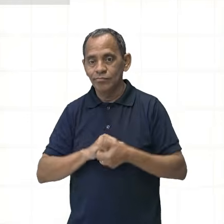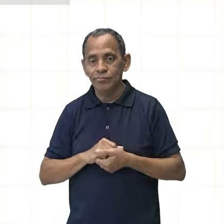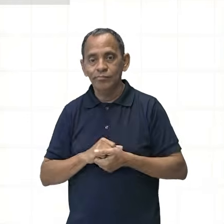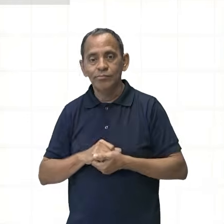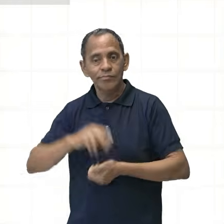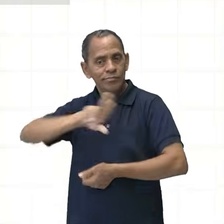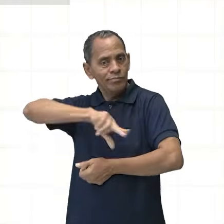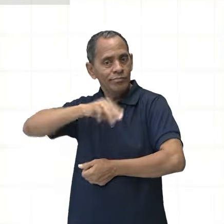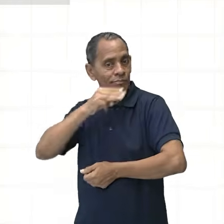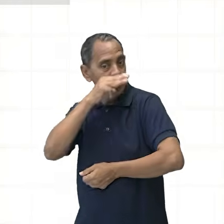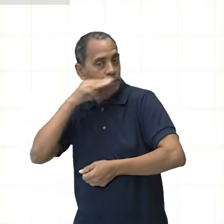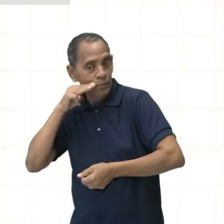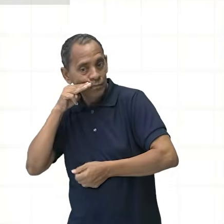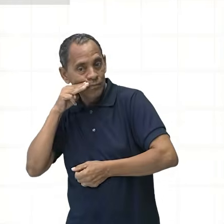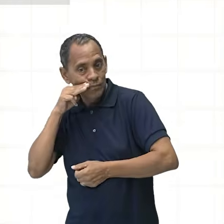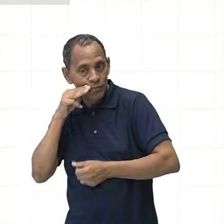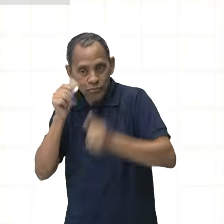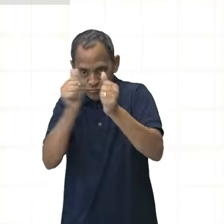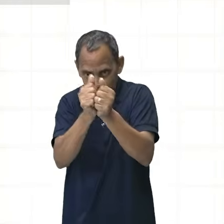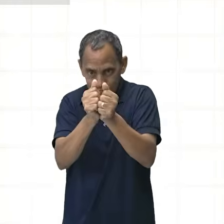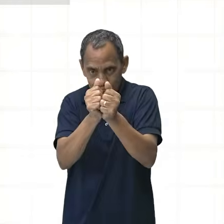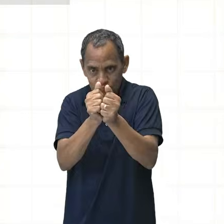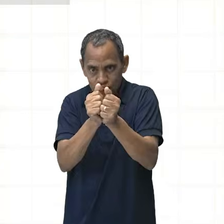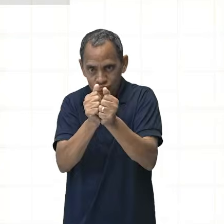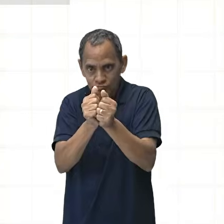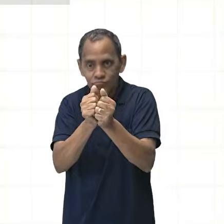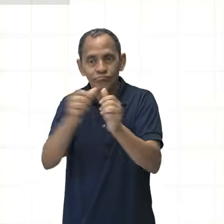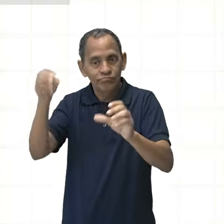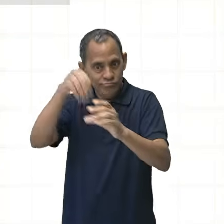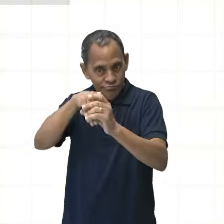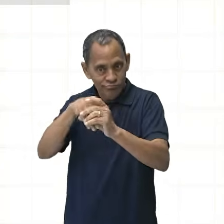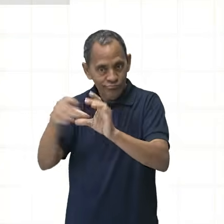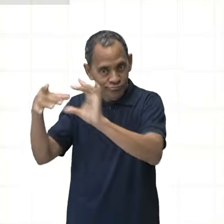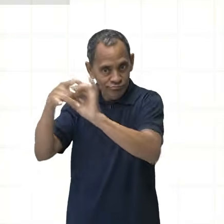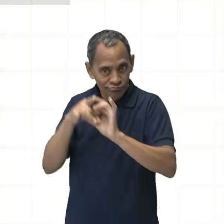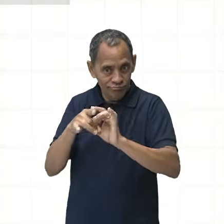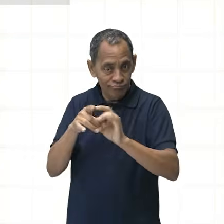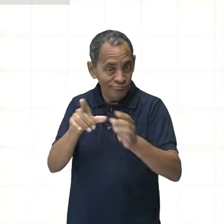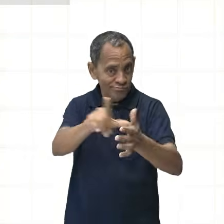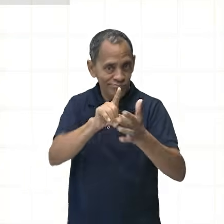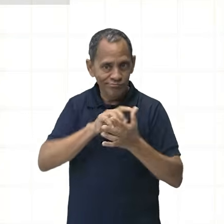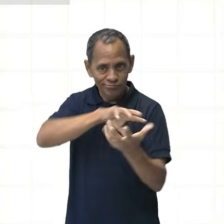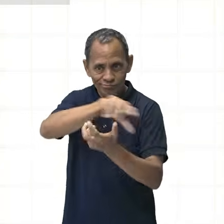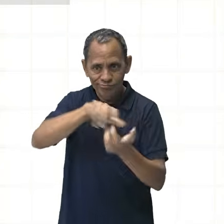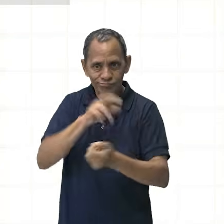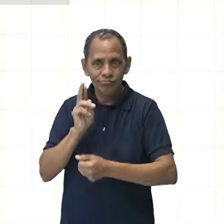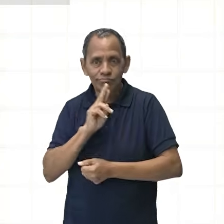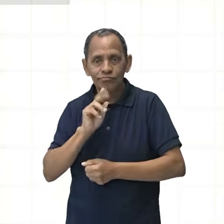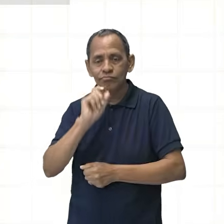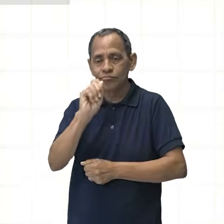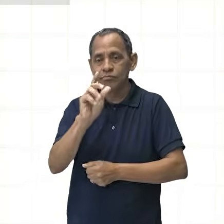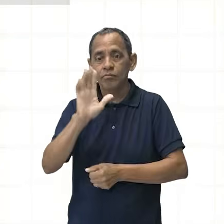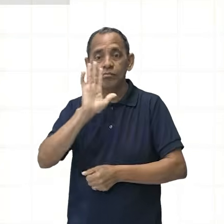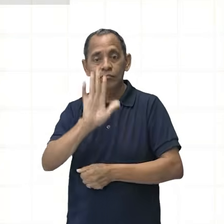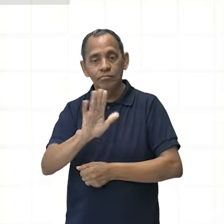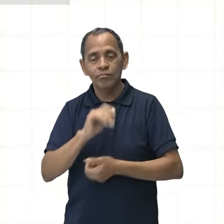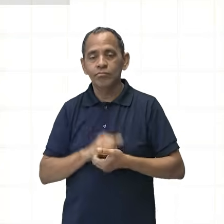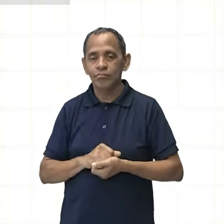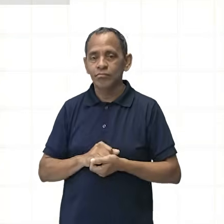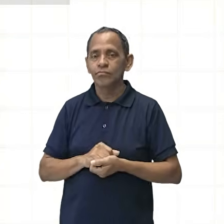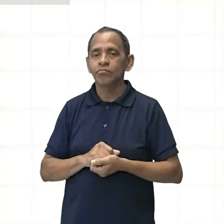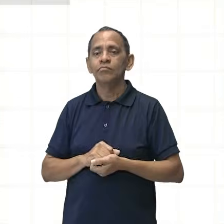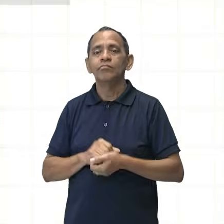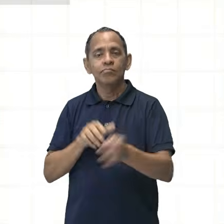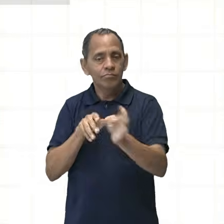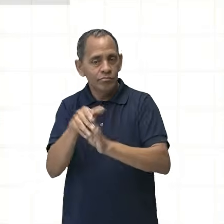marxista nem revolucionário. Olha só, estamos no contexto antes da Revolução Russa, certo? Mas os seus romances